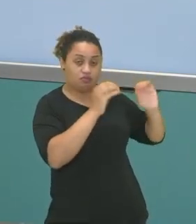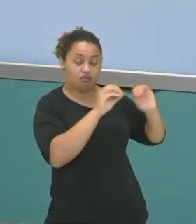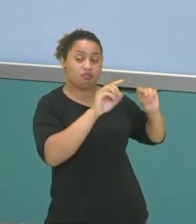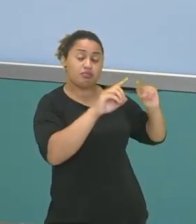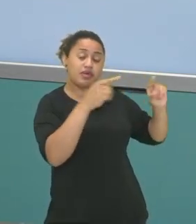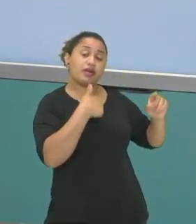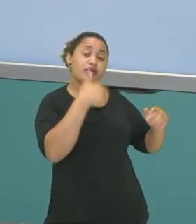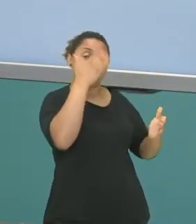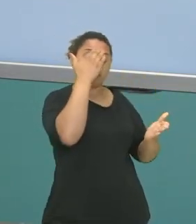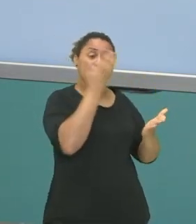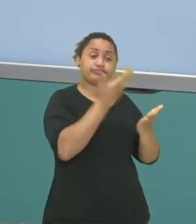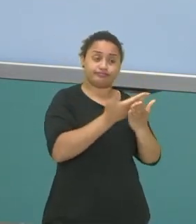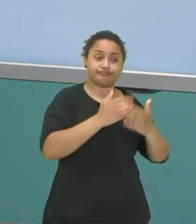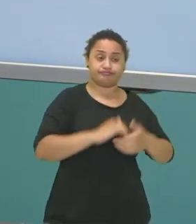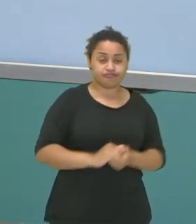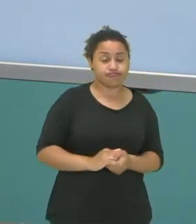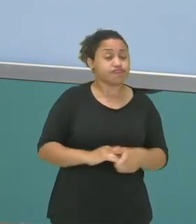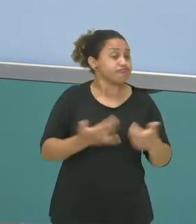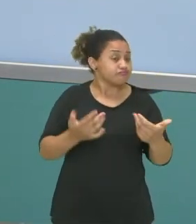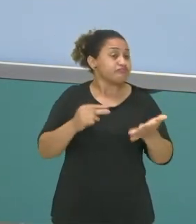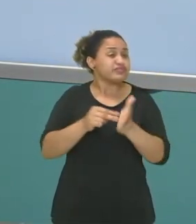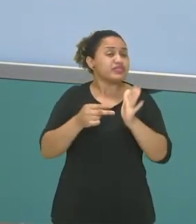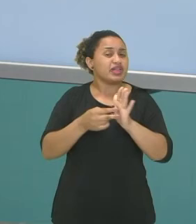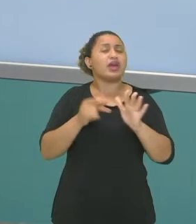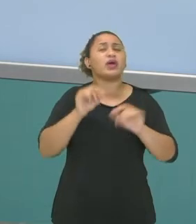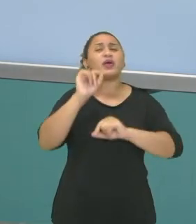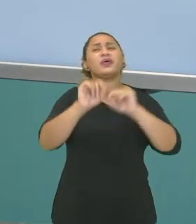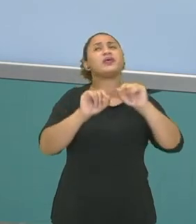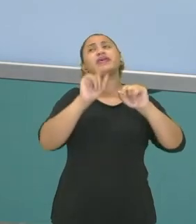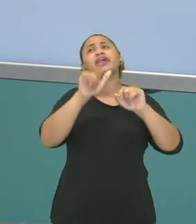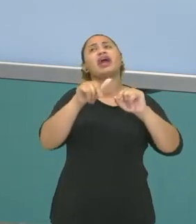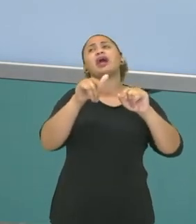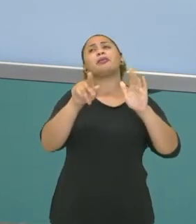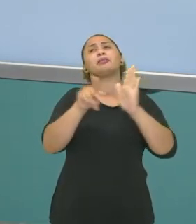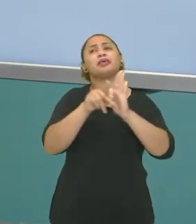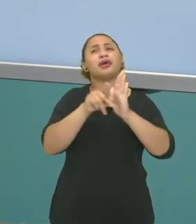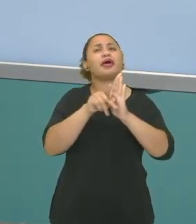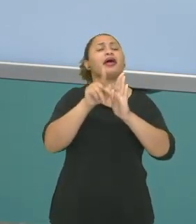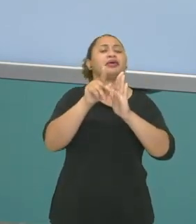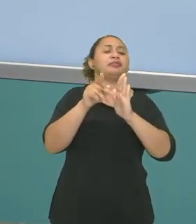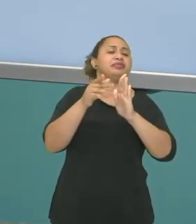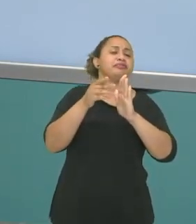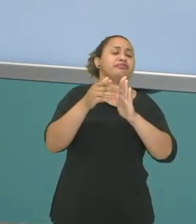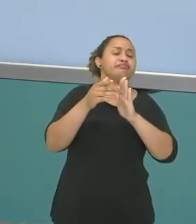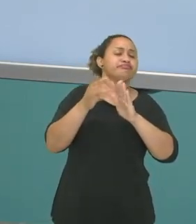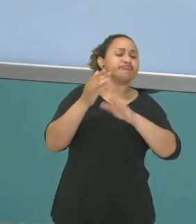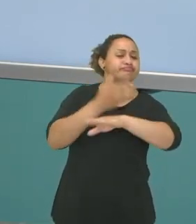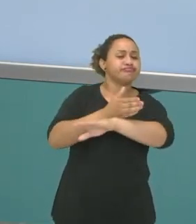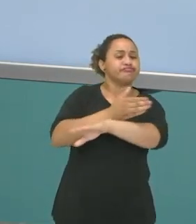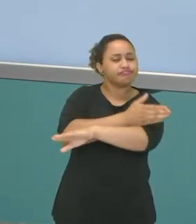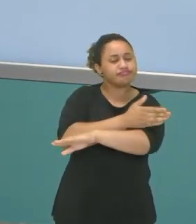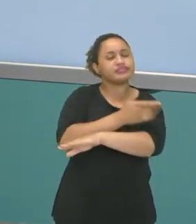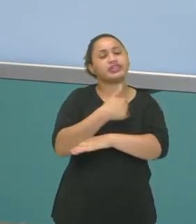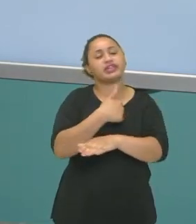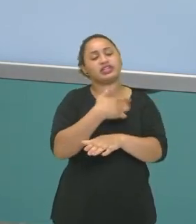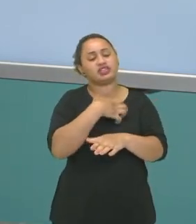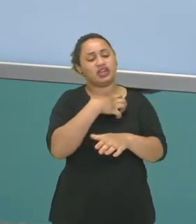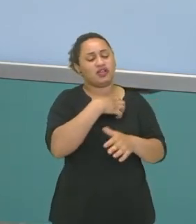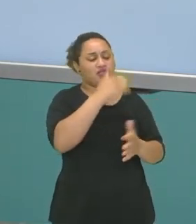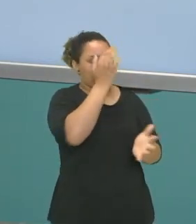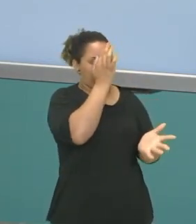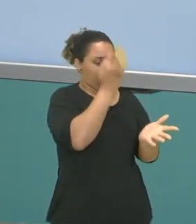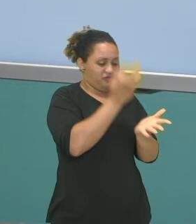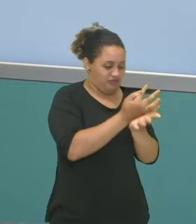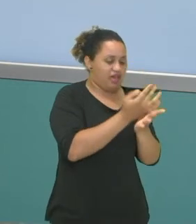forma, é um rompimento com o legado medieval da fé, do testemunho e daquilo tudo